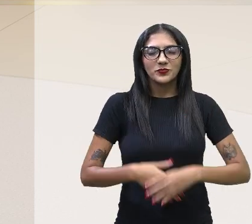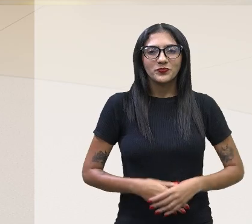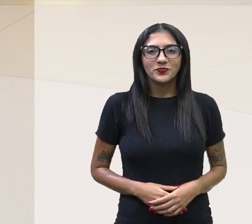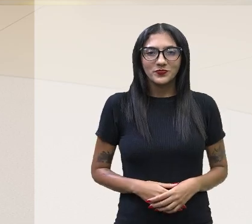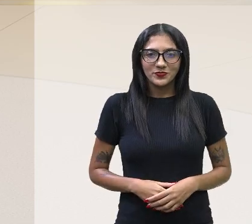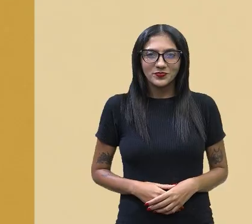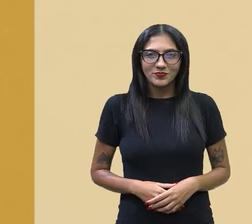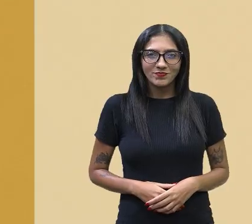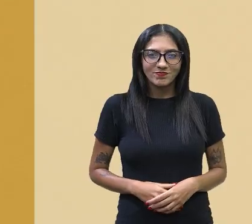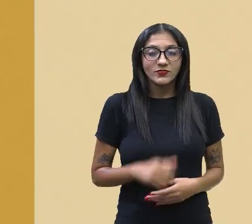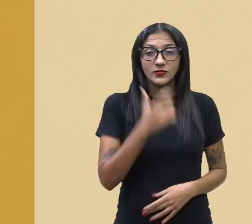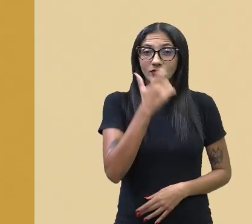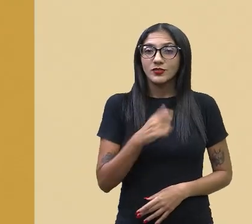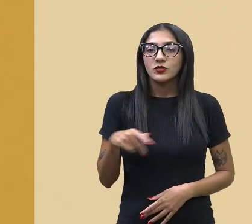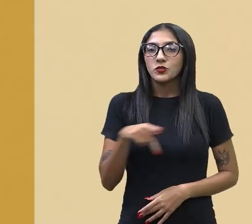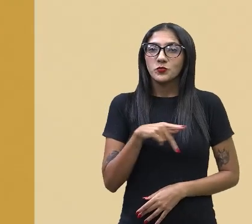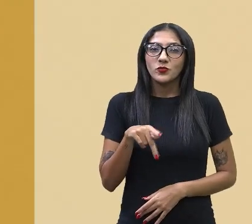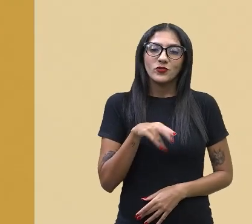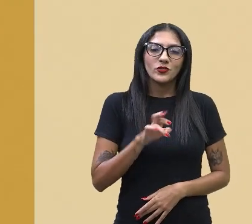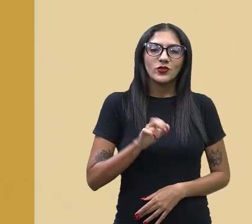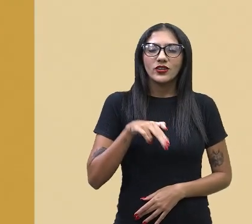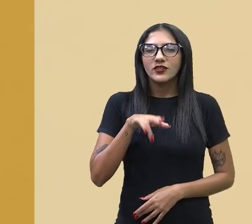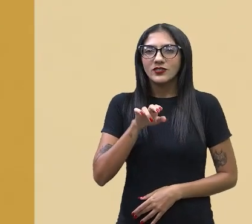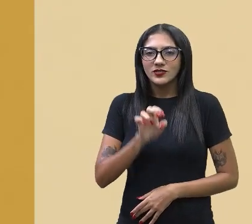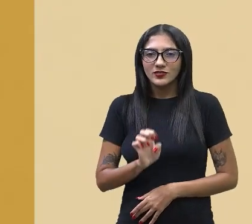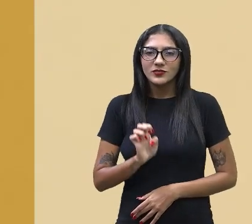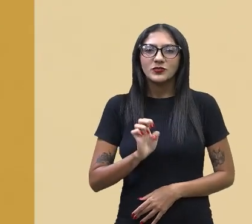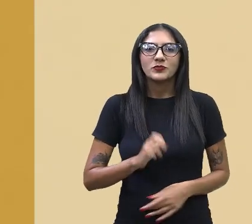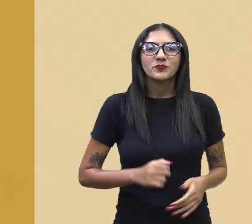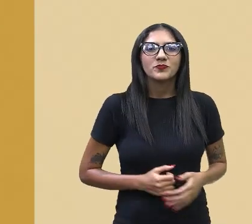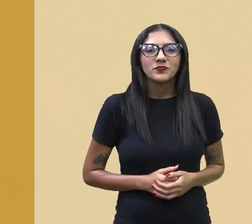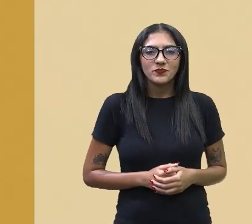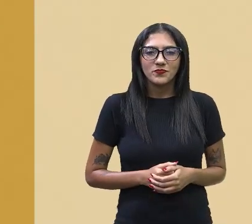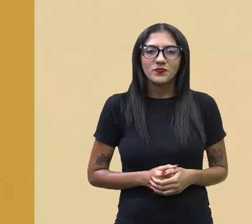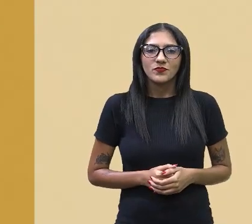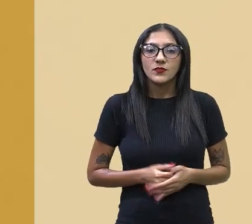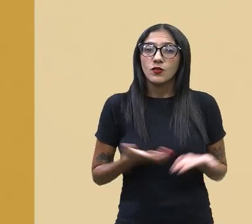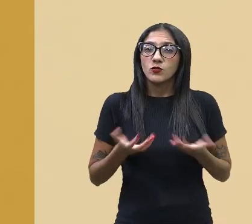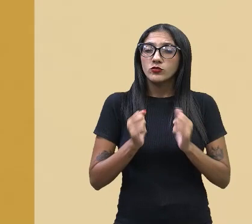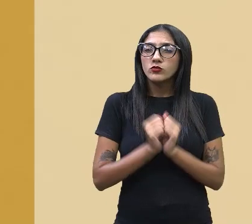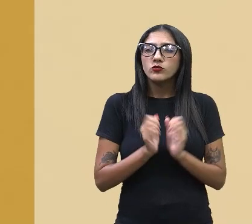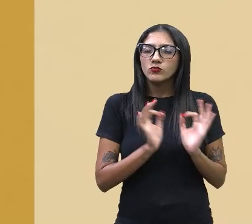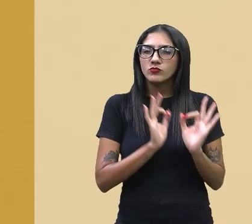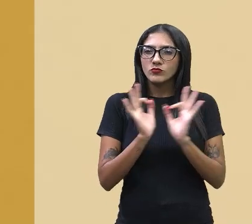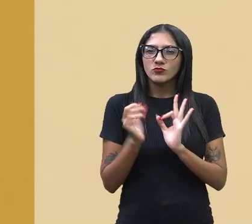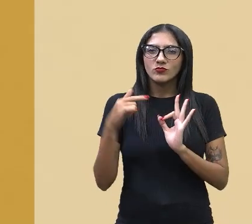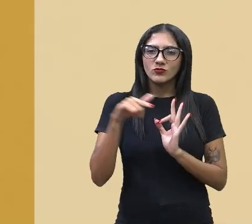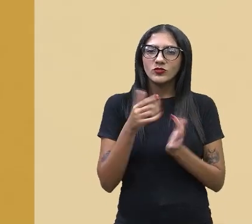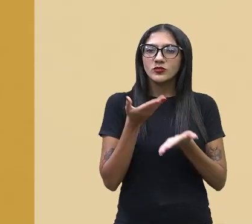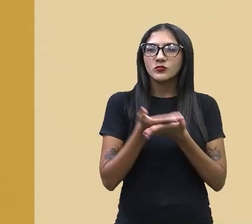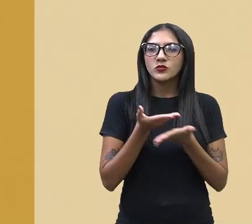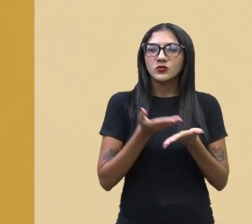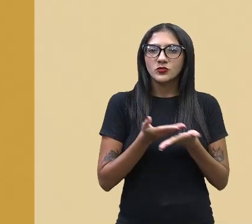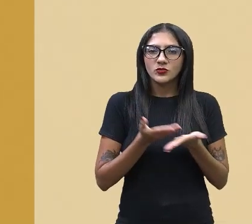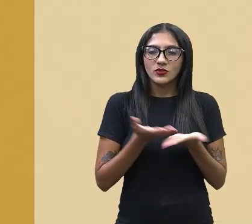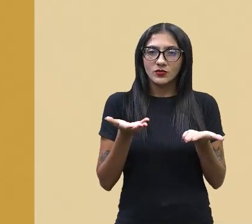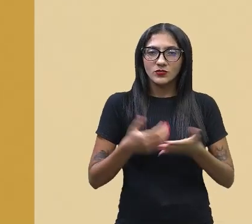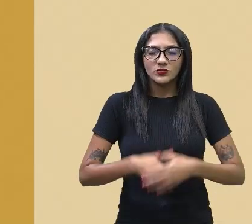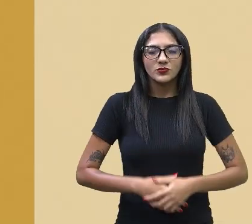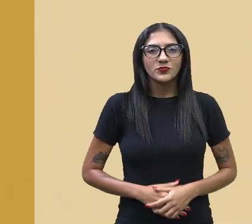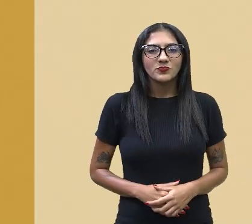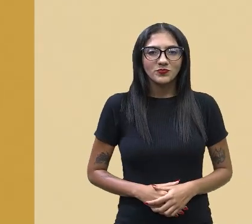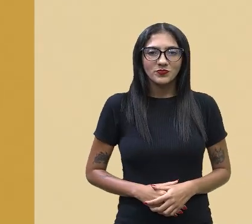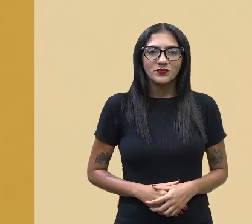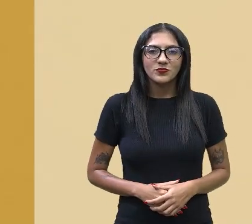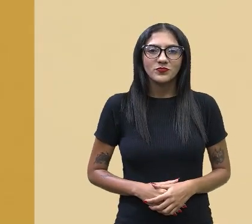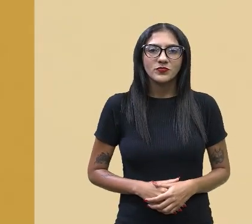Integradores. Eu sou o professor René Moreira e estou aqui com vocês para a nossa aula de hoje,